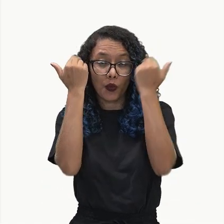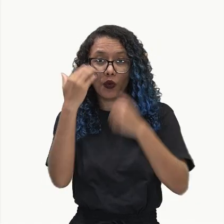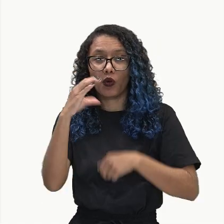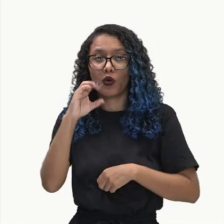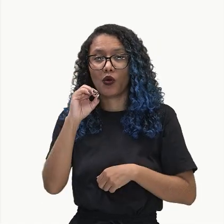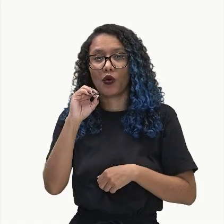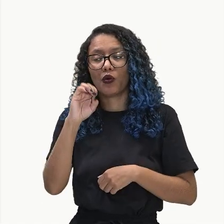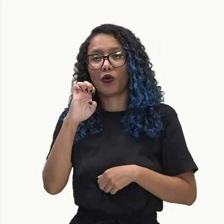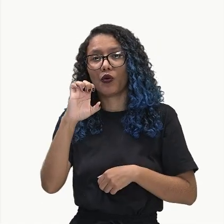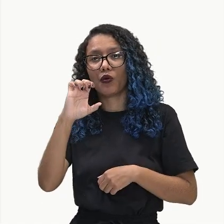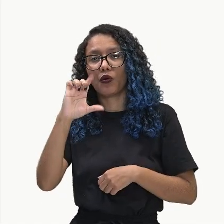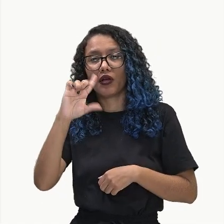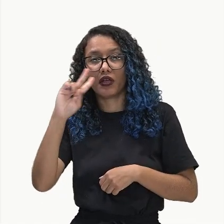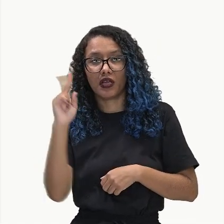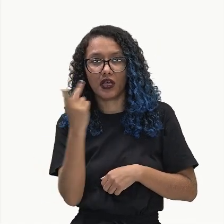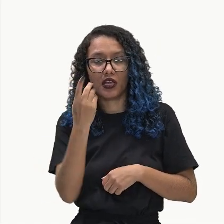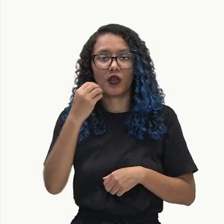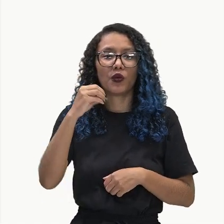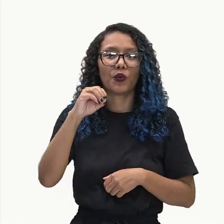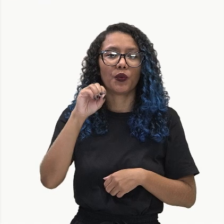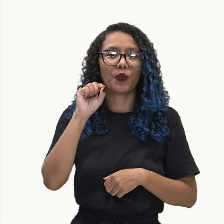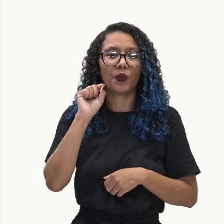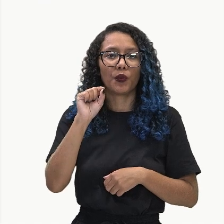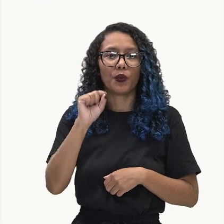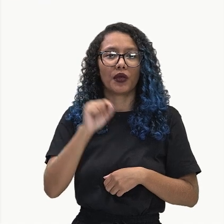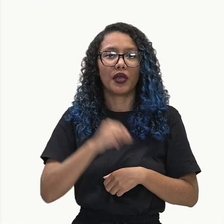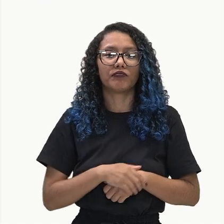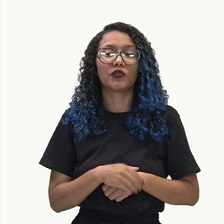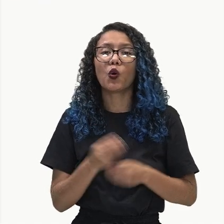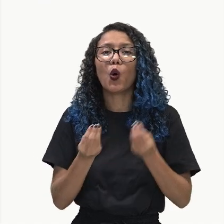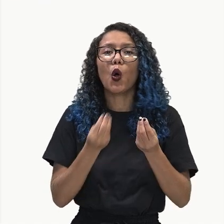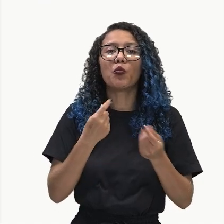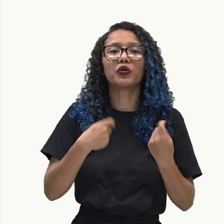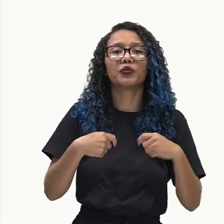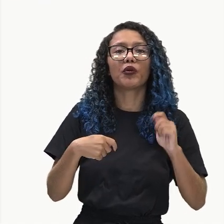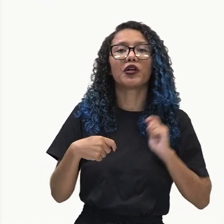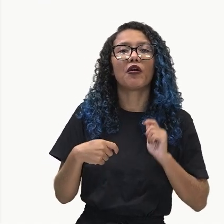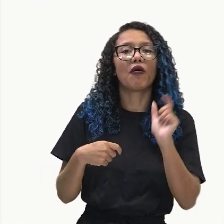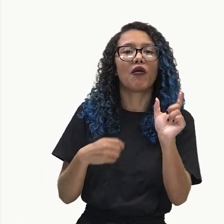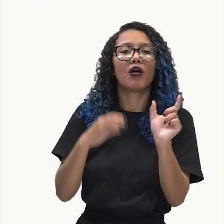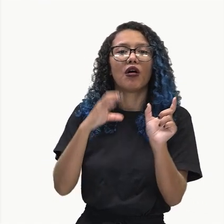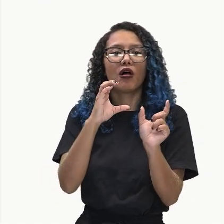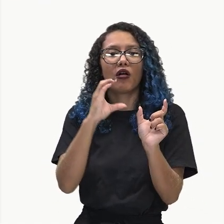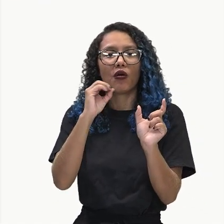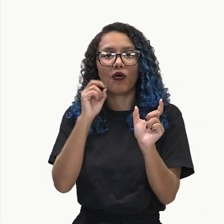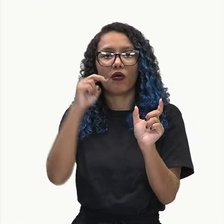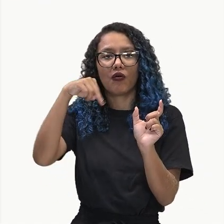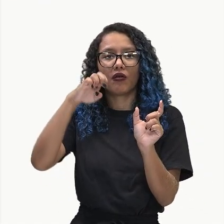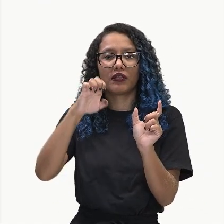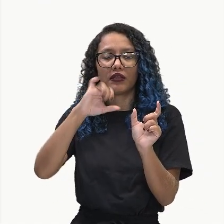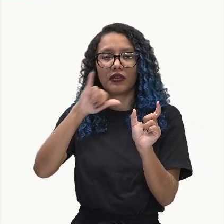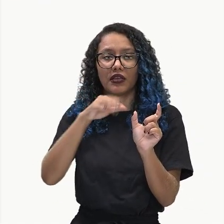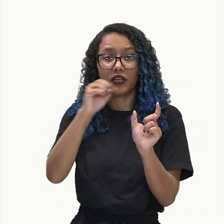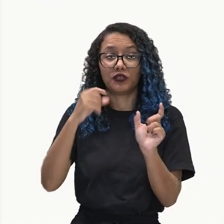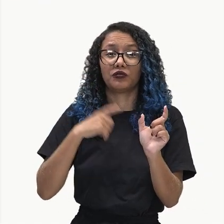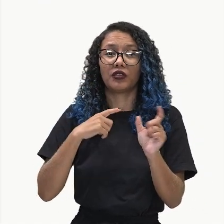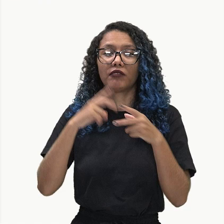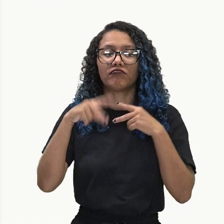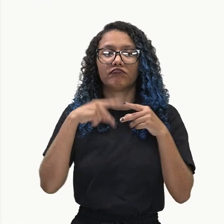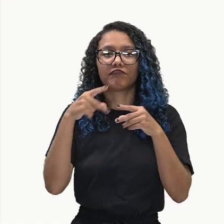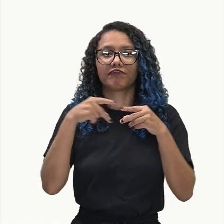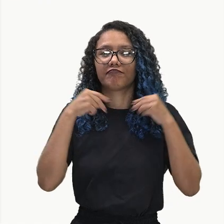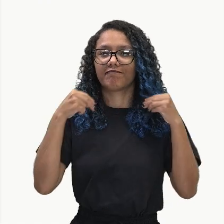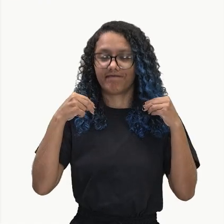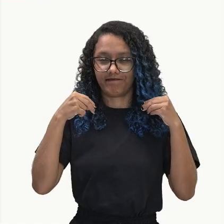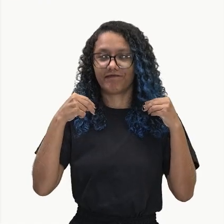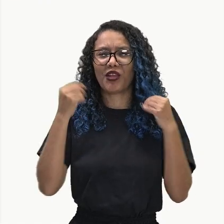é conejo no espanhol, né? Um coelho com pajarita, uma gravatinha lá de garçom, né? Então